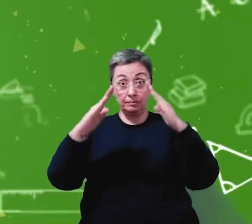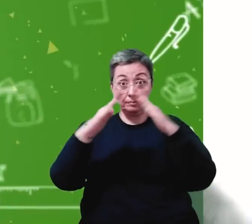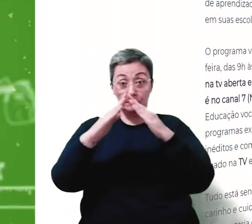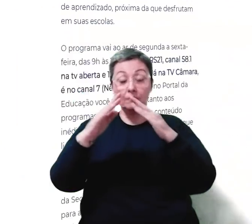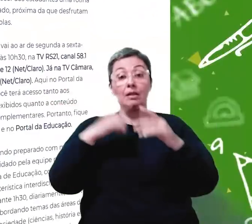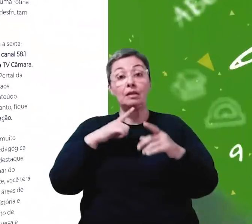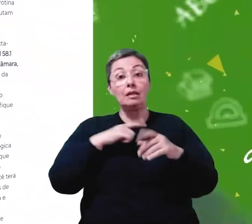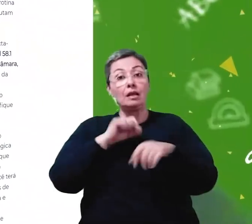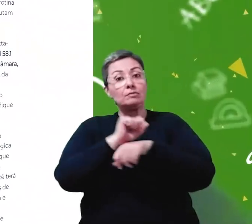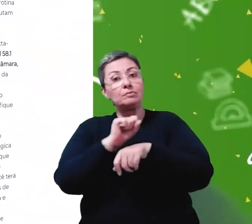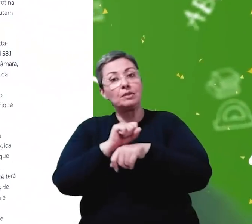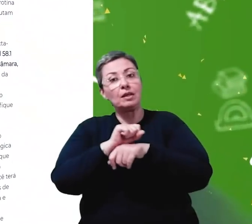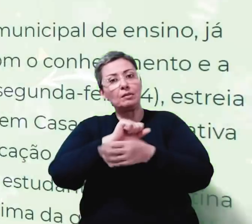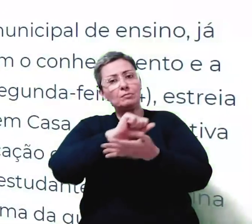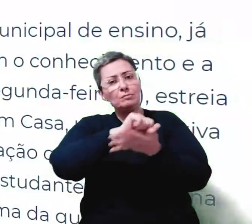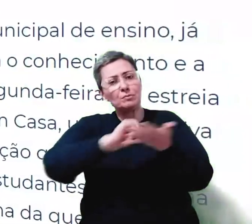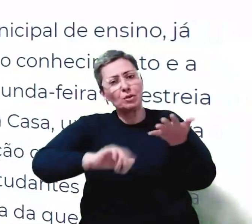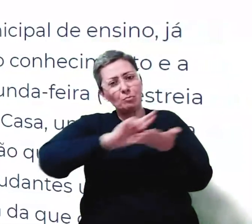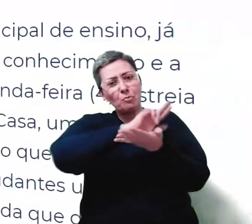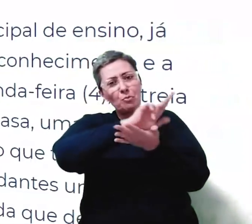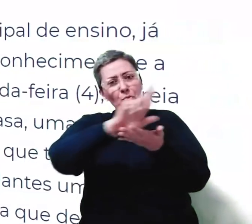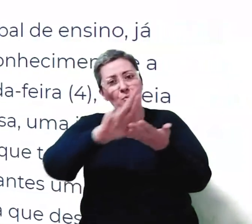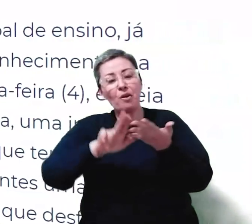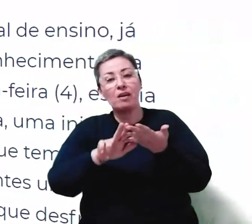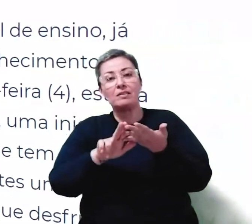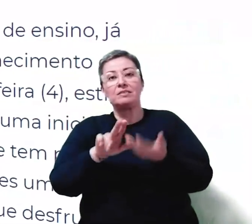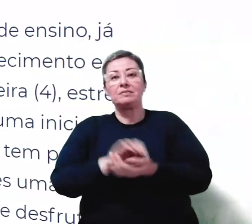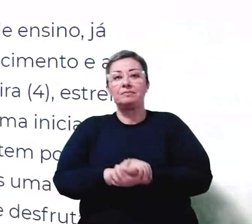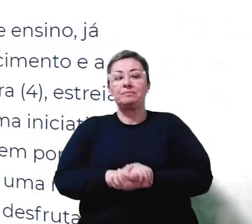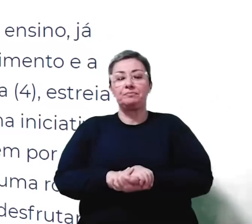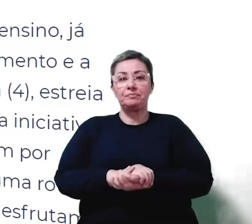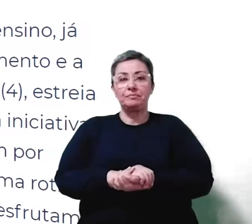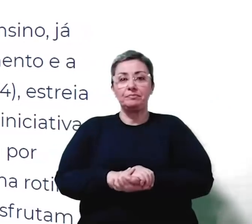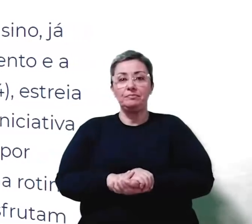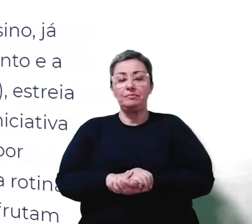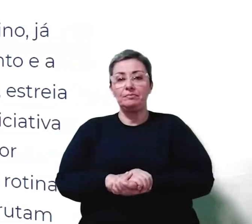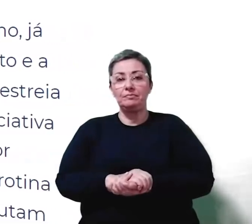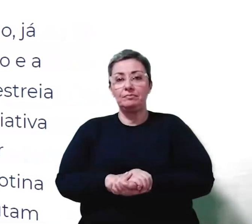está te aguardando com muitas atividades.